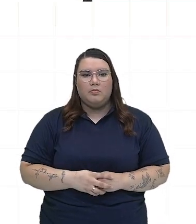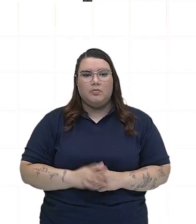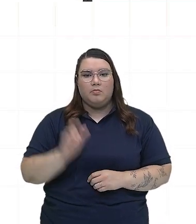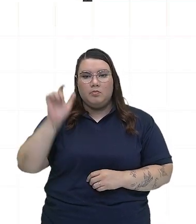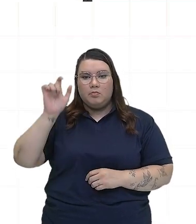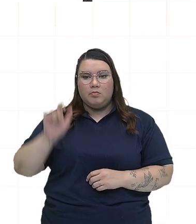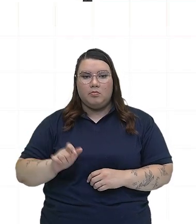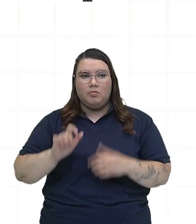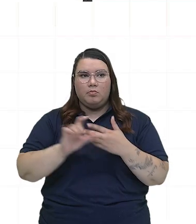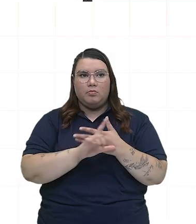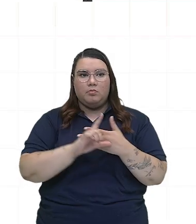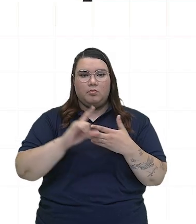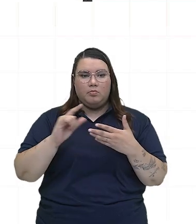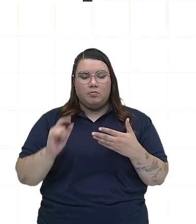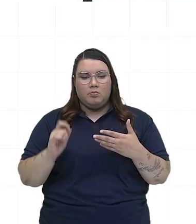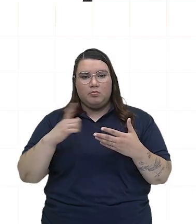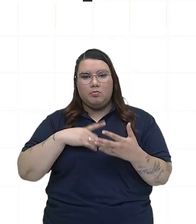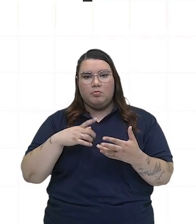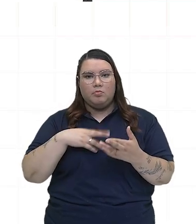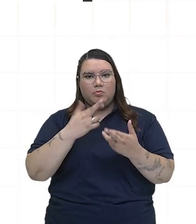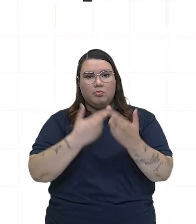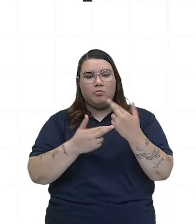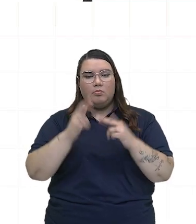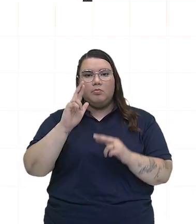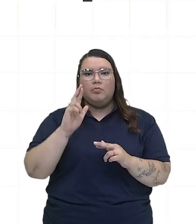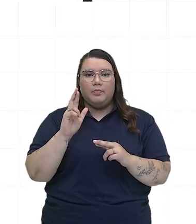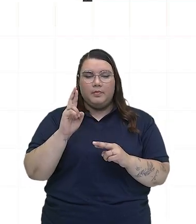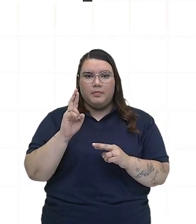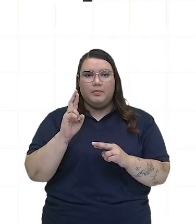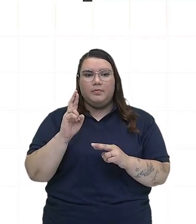Alfred Wegener, ele revolucionou, né,